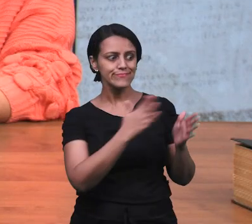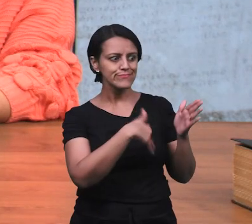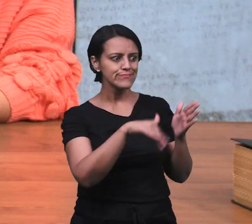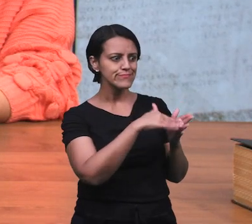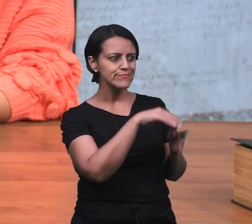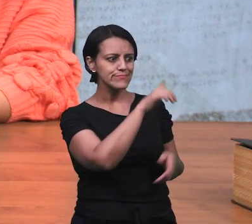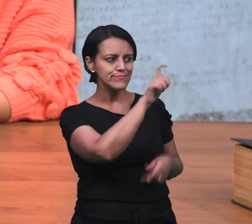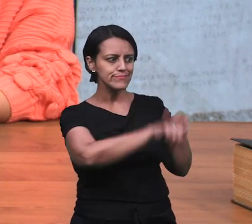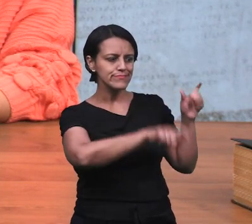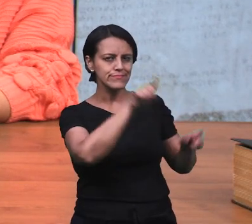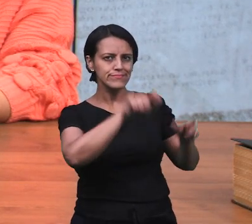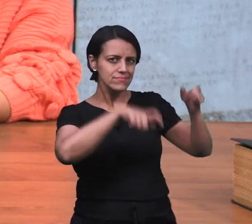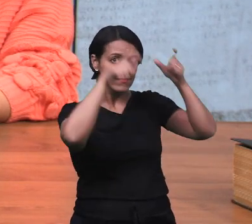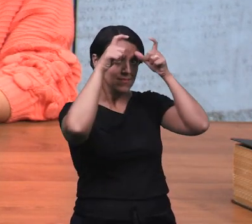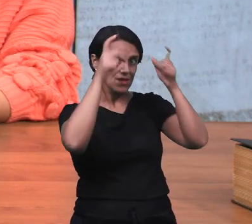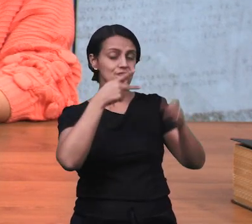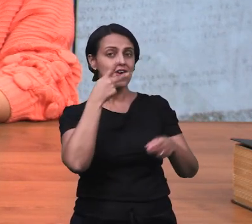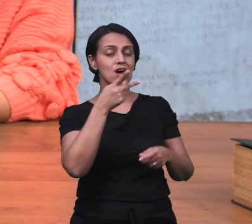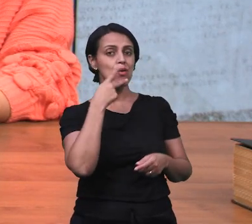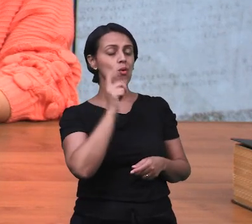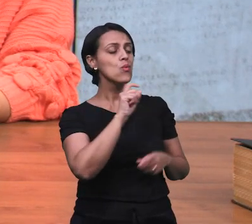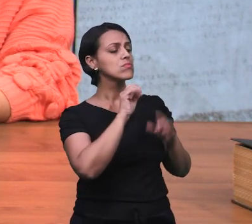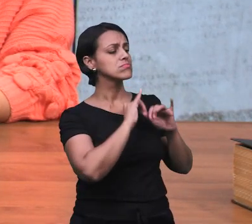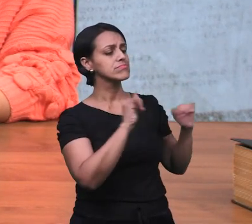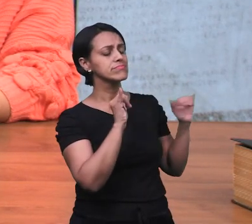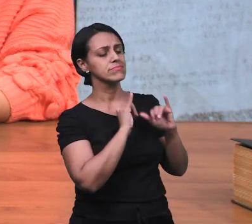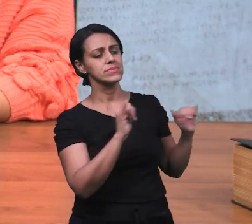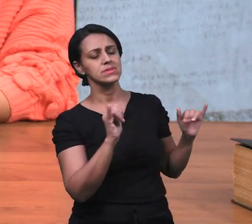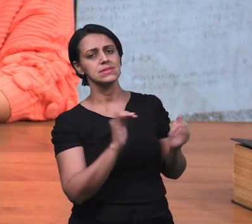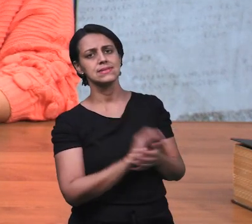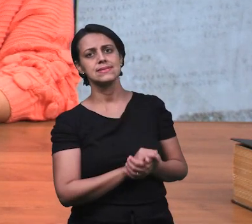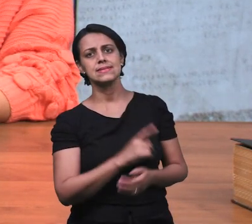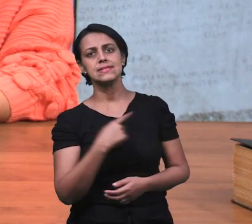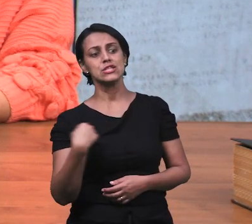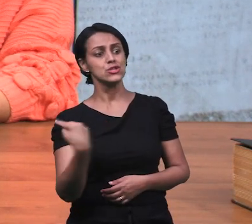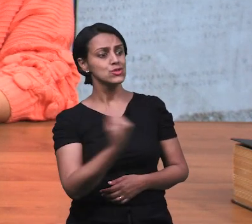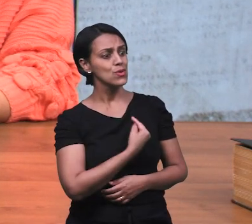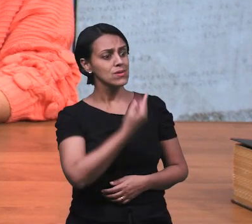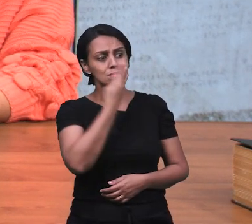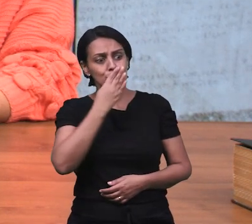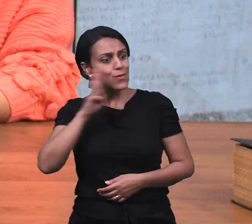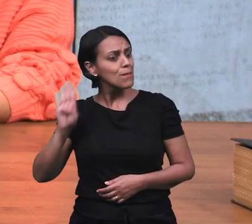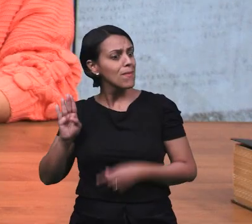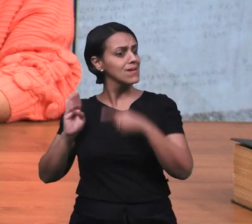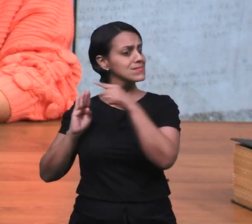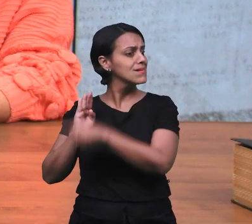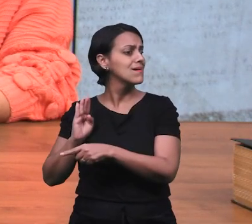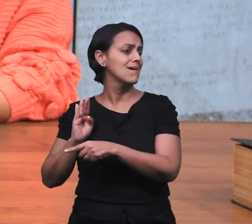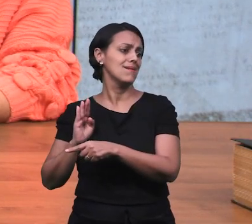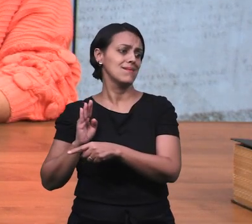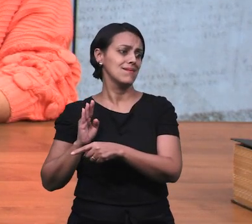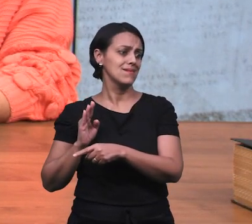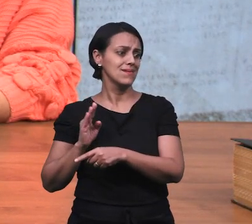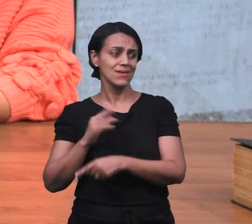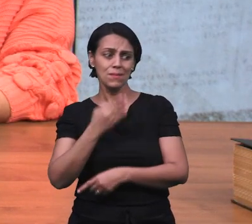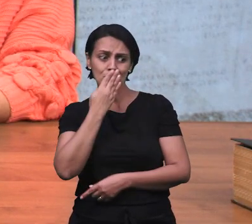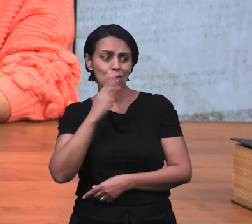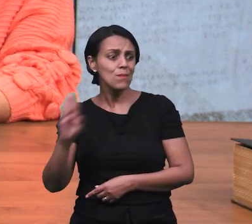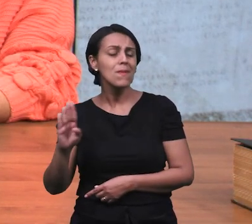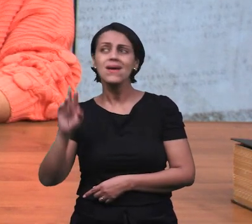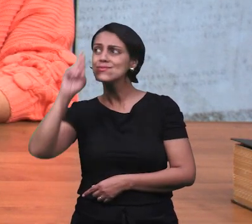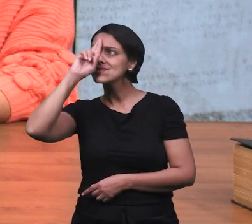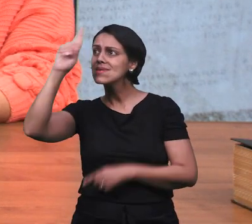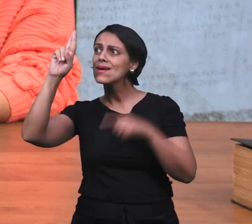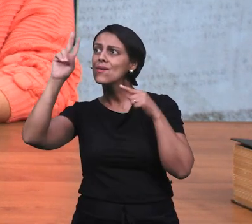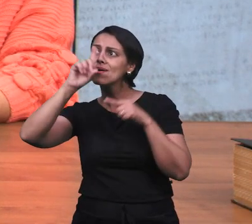príncipes disseram a toda a congregação: nós juramos-lhes pelo Senhor Deus de